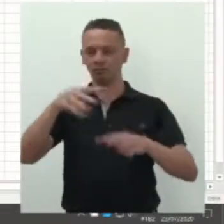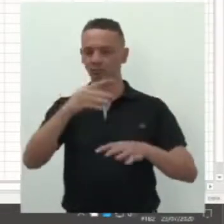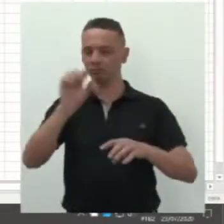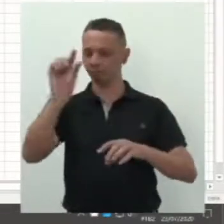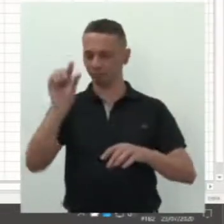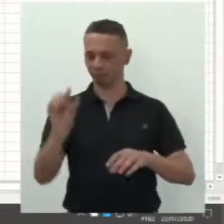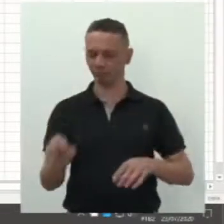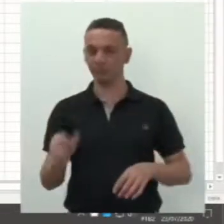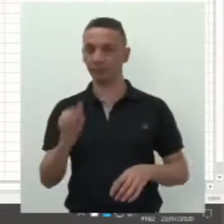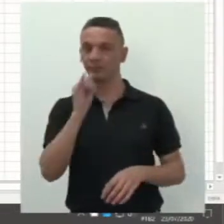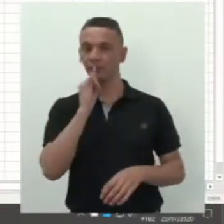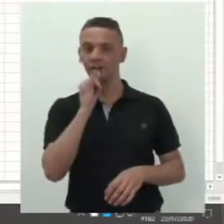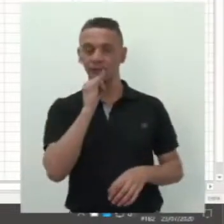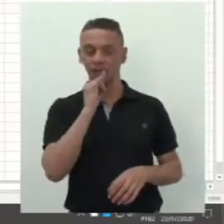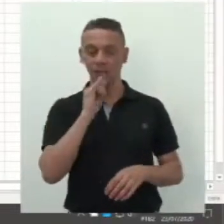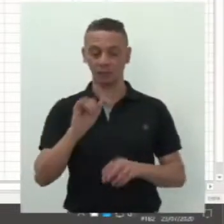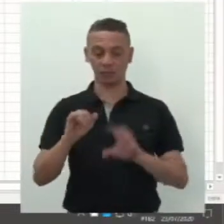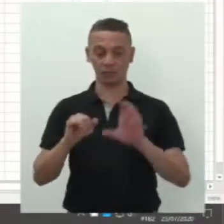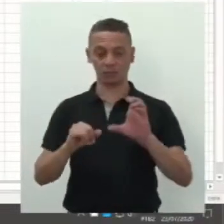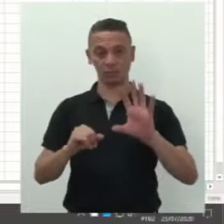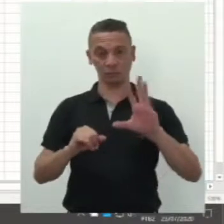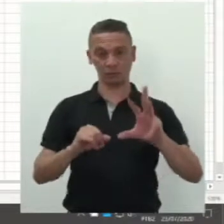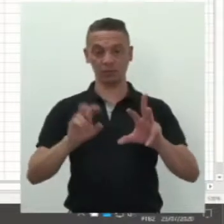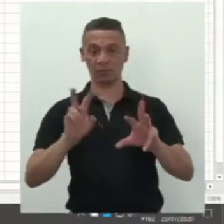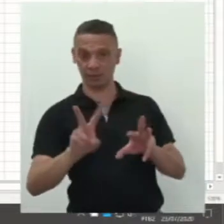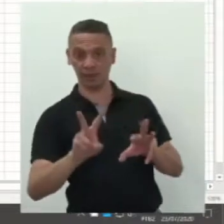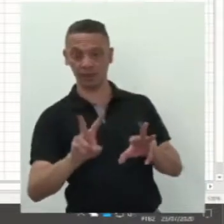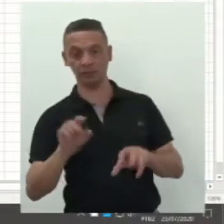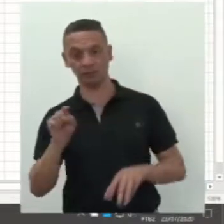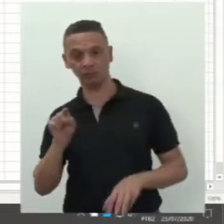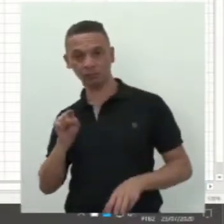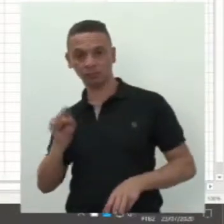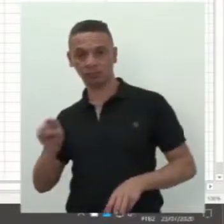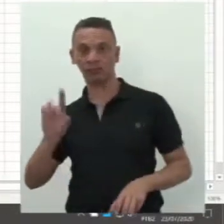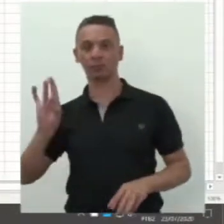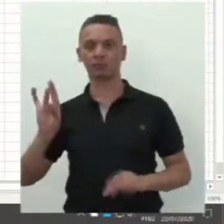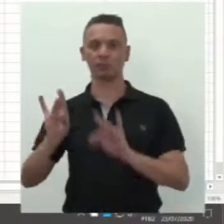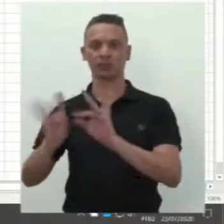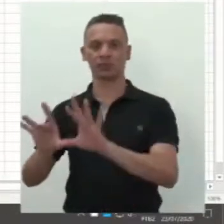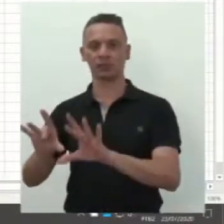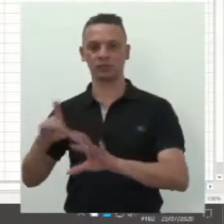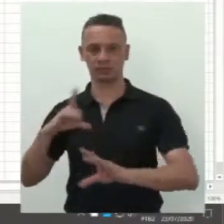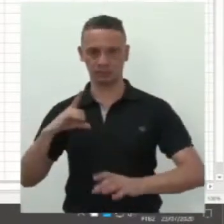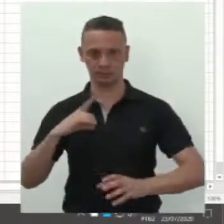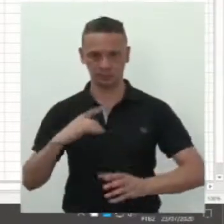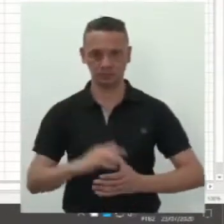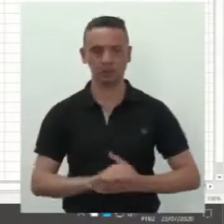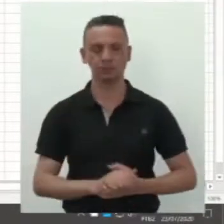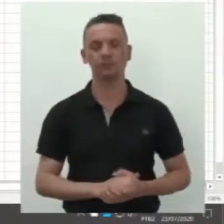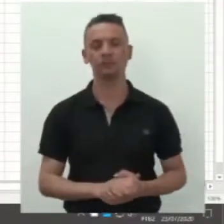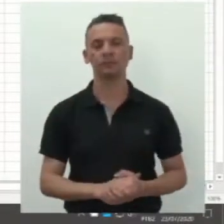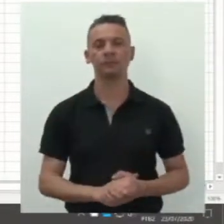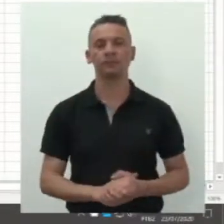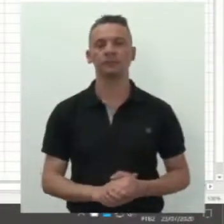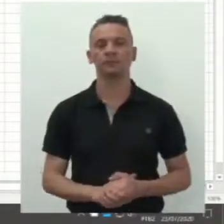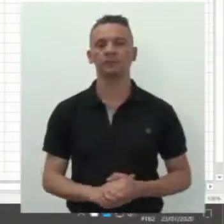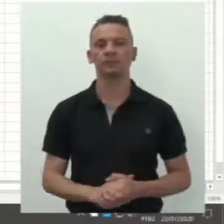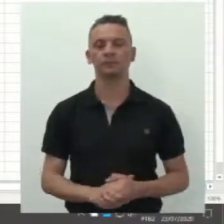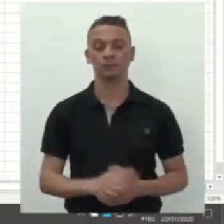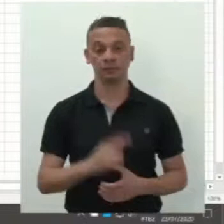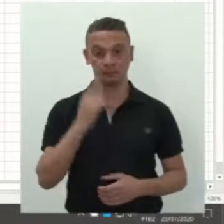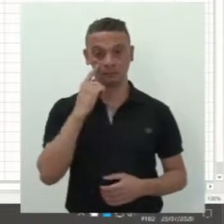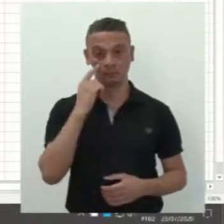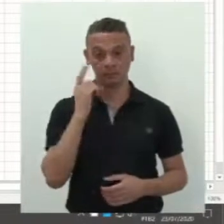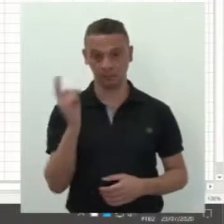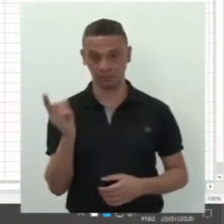clicar, por exemplo, em Ctrl V, ela vai ser colada. No caso aqui, opa, vou dar Ctrl